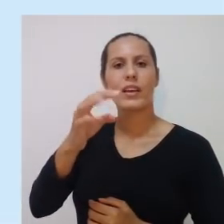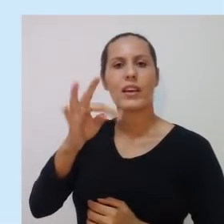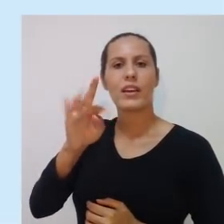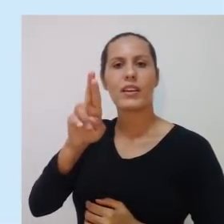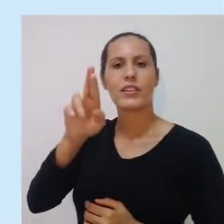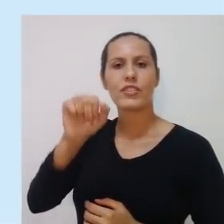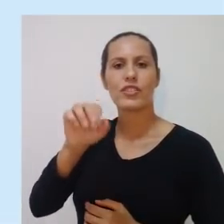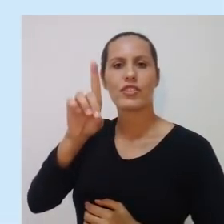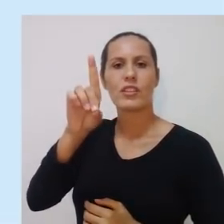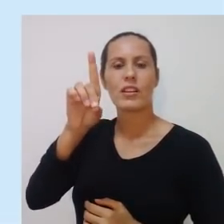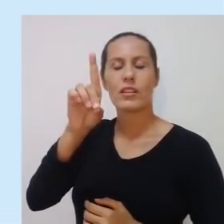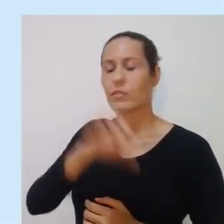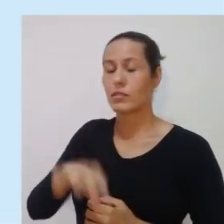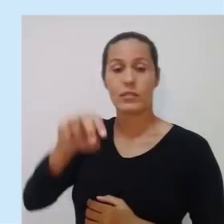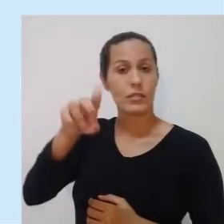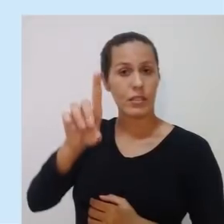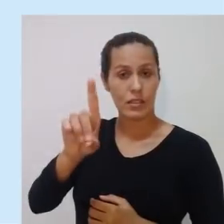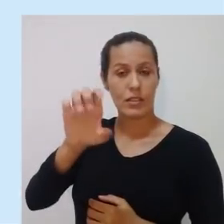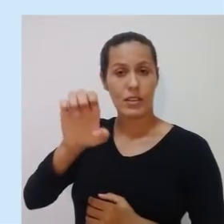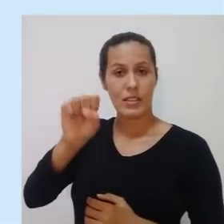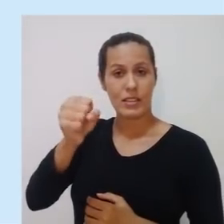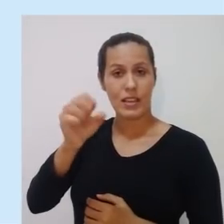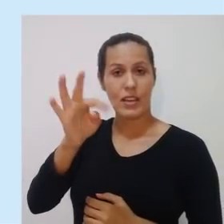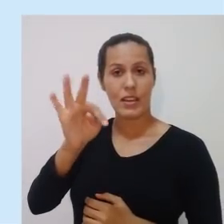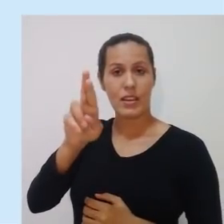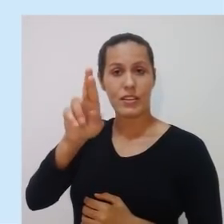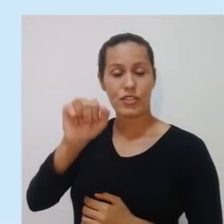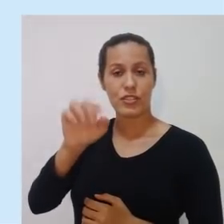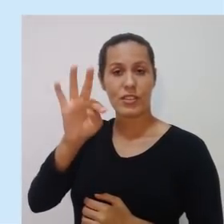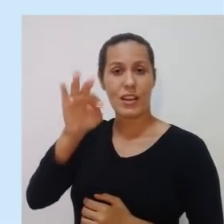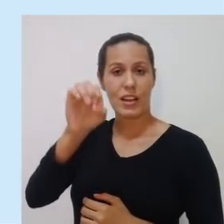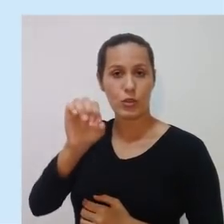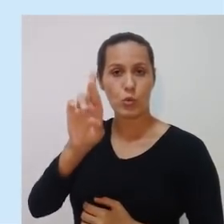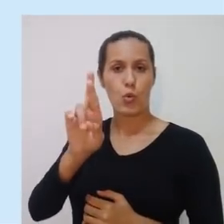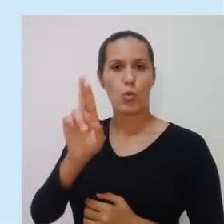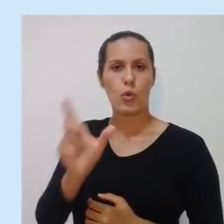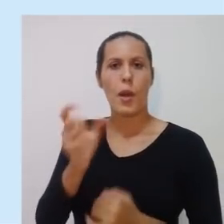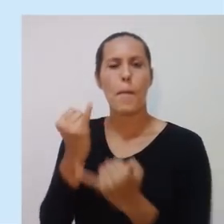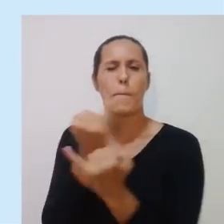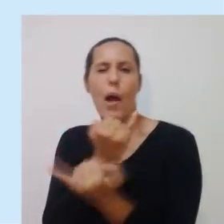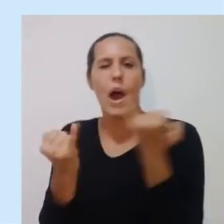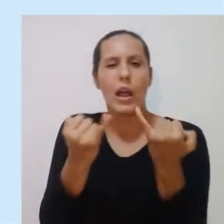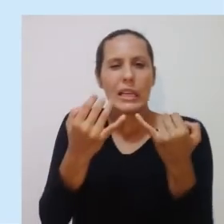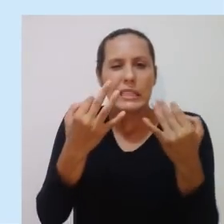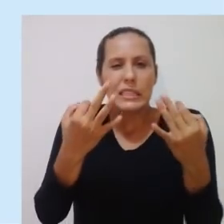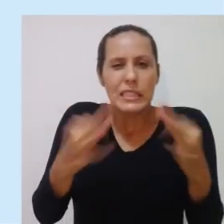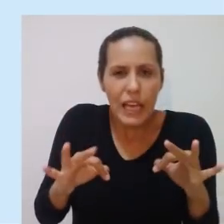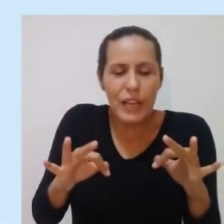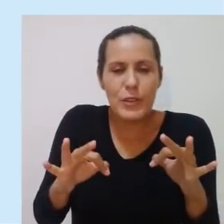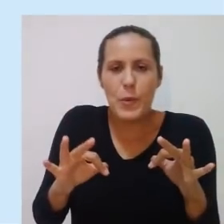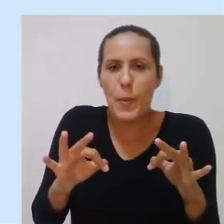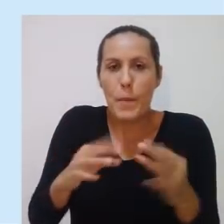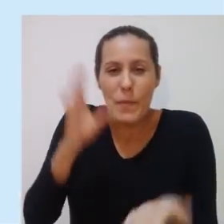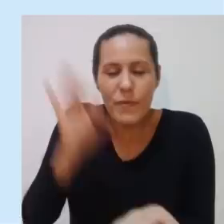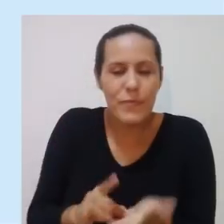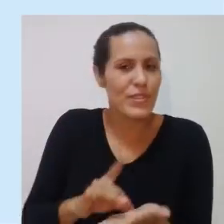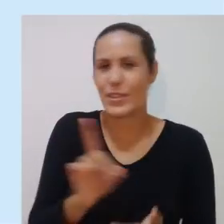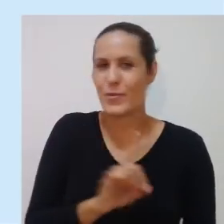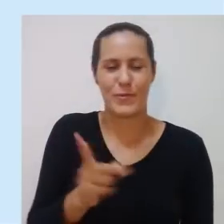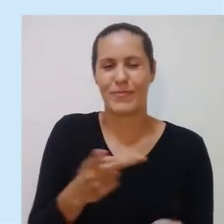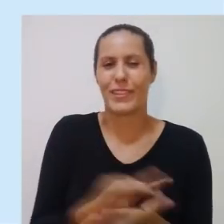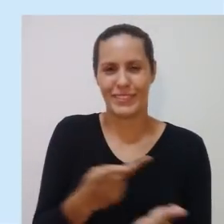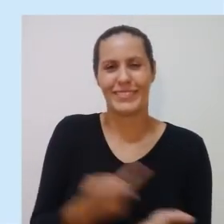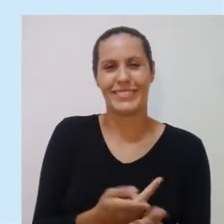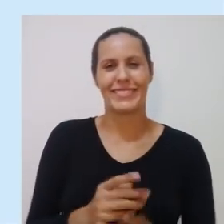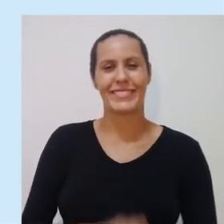termo técnico. É aquilo que é o que parece que é certo. Não é o certo, parece ser. Como